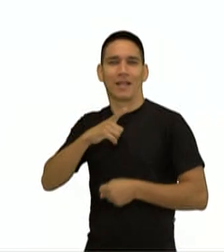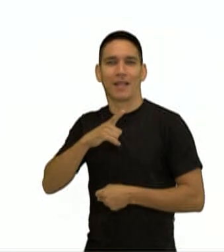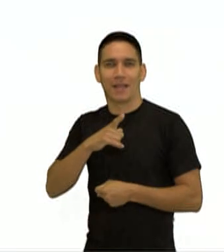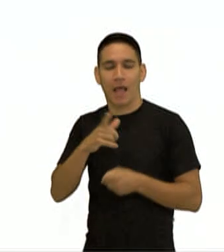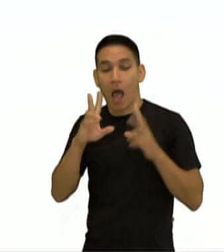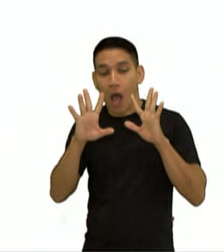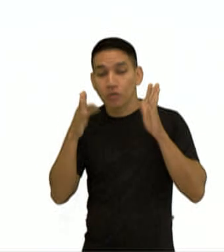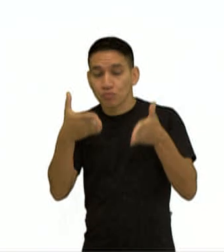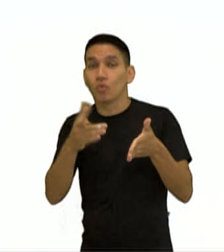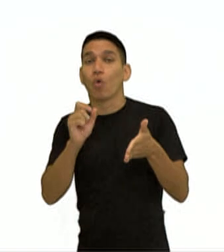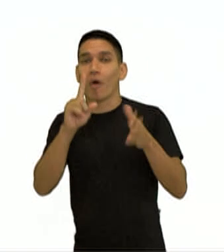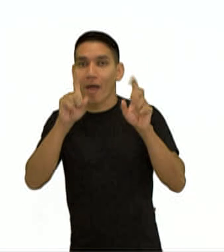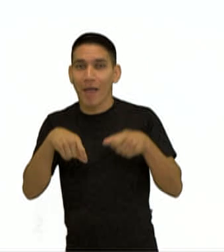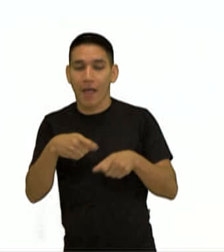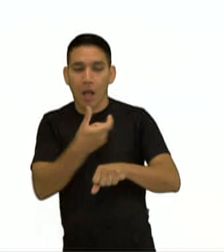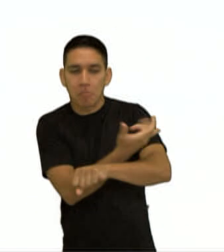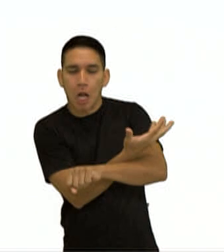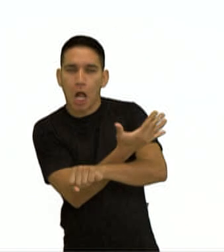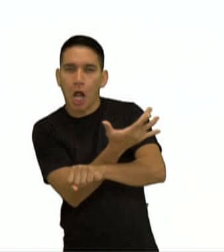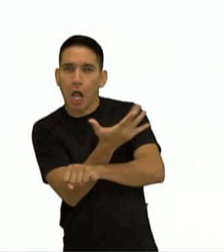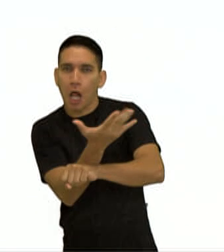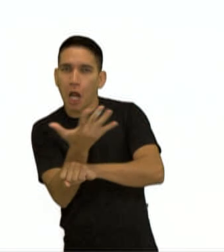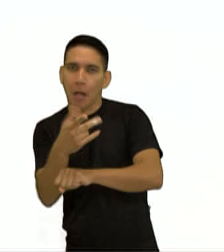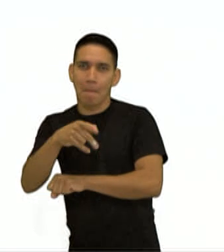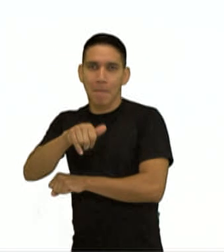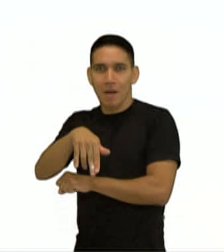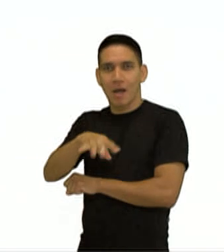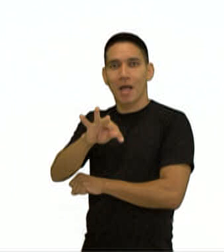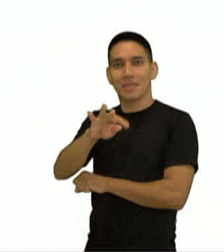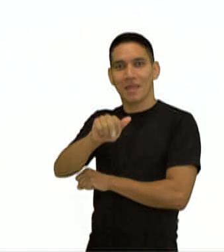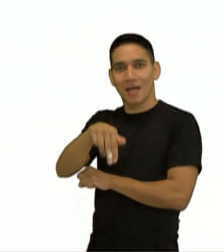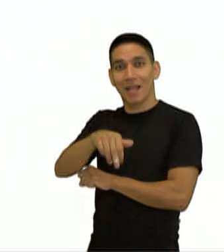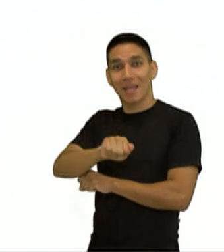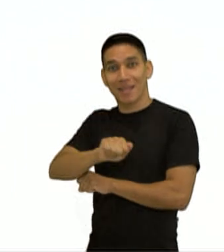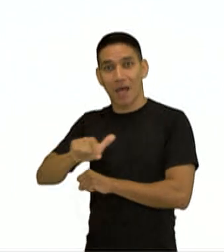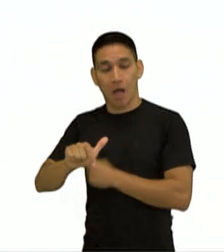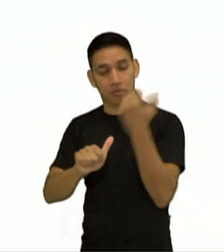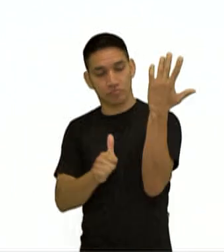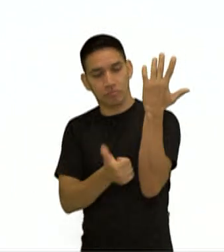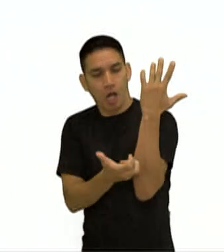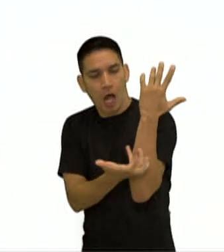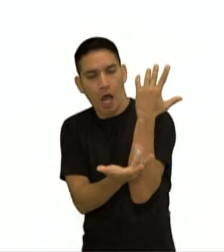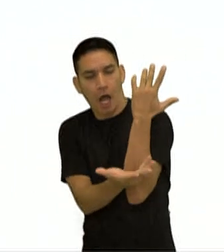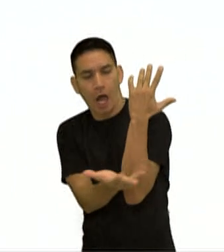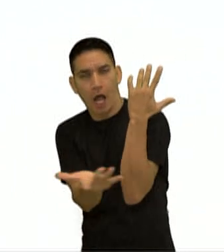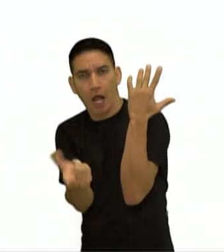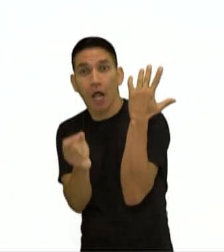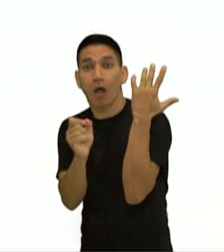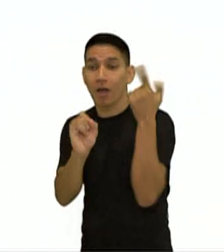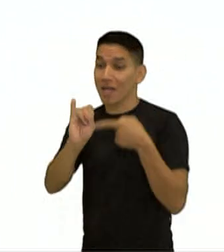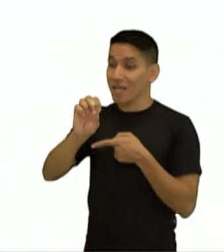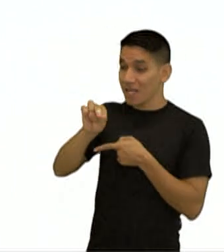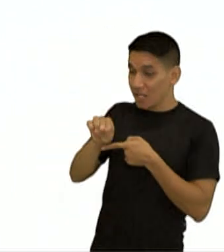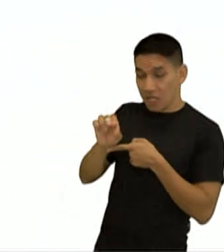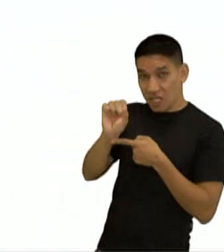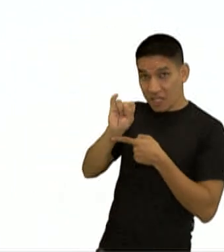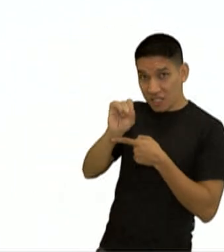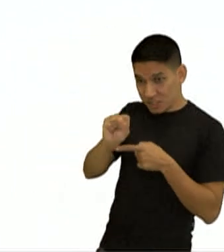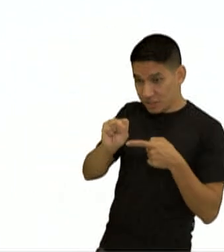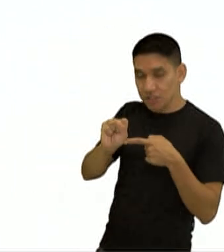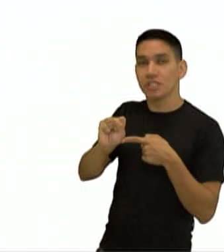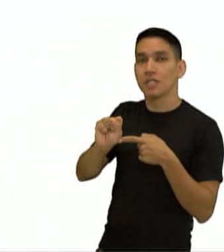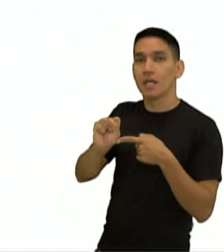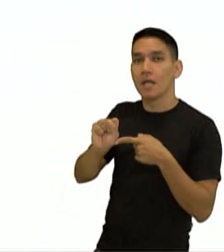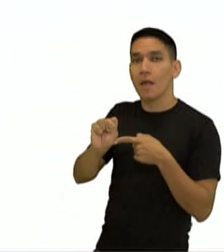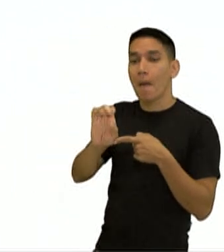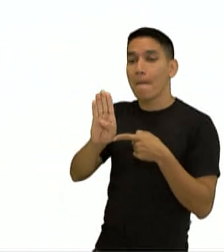estamos falando do Pantanal, it, no caso, por isso que nós vamos adicionar is. It is becoming. Lembrando da estrutura